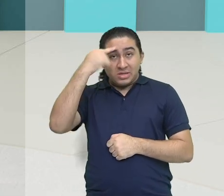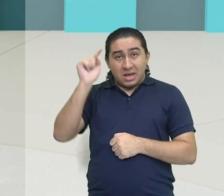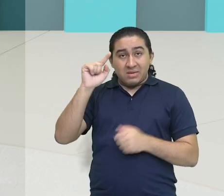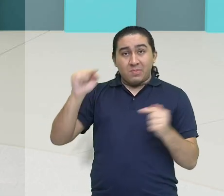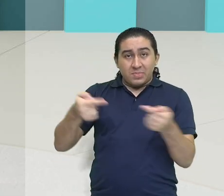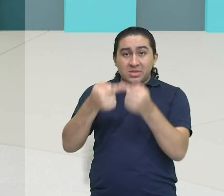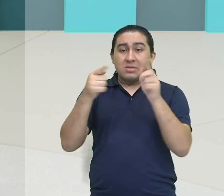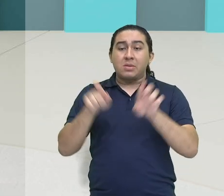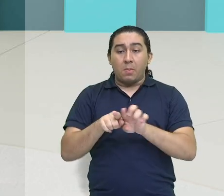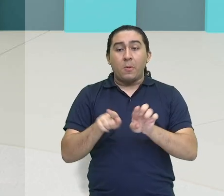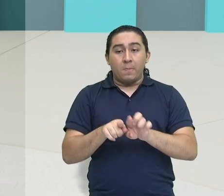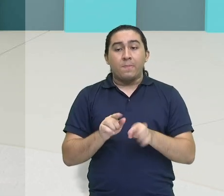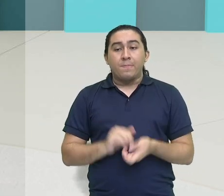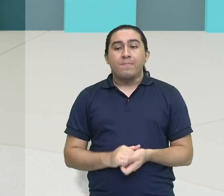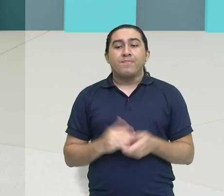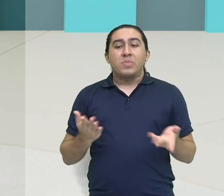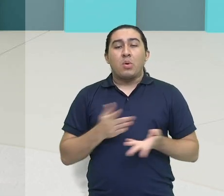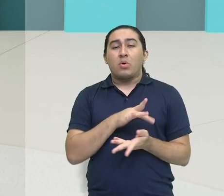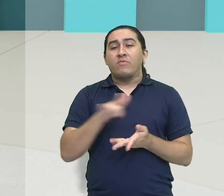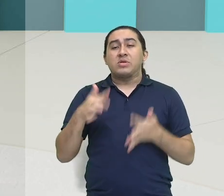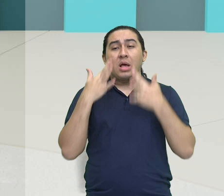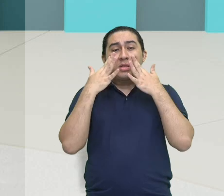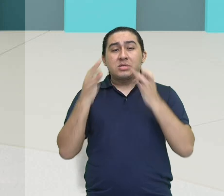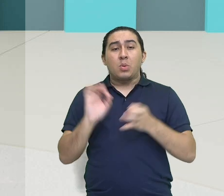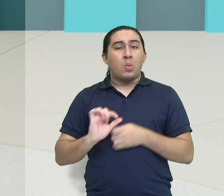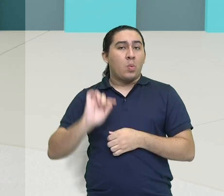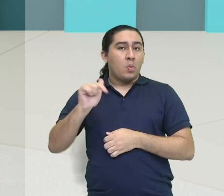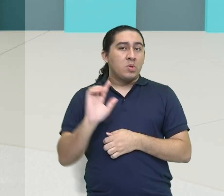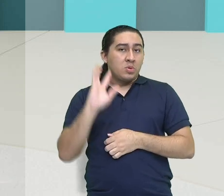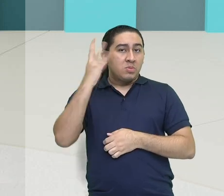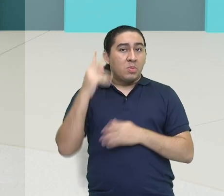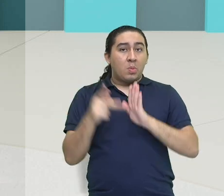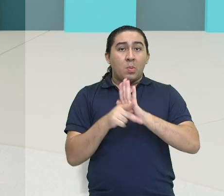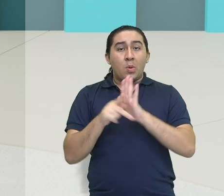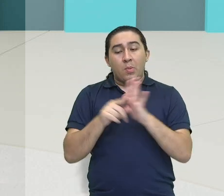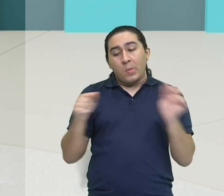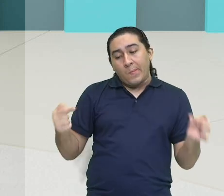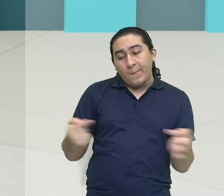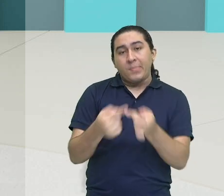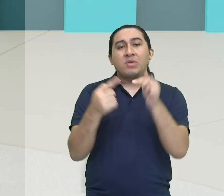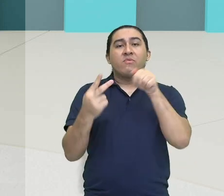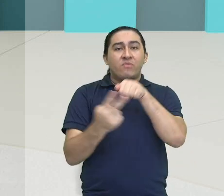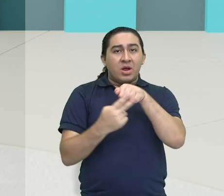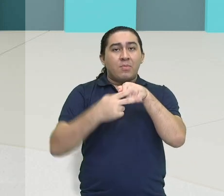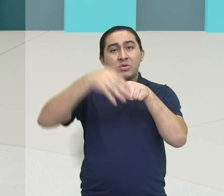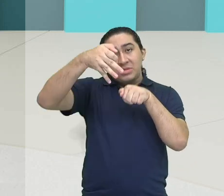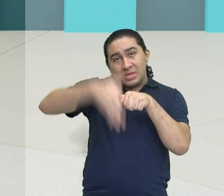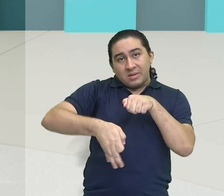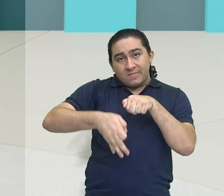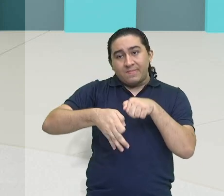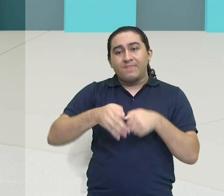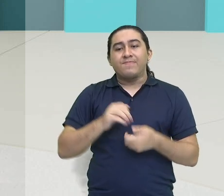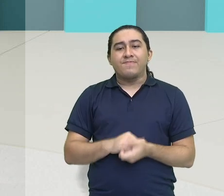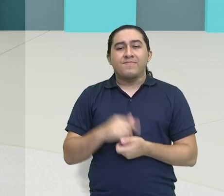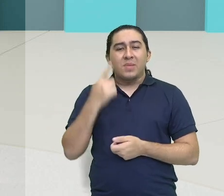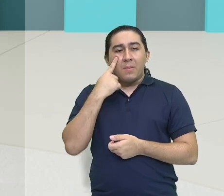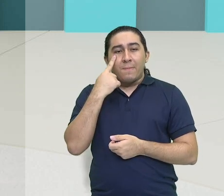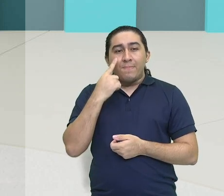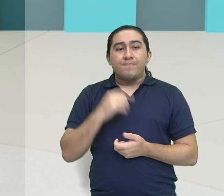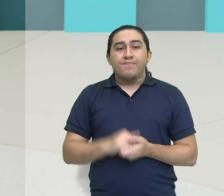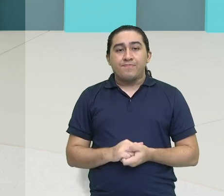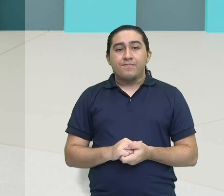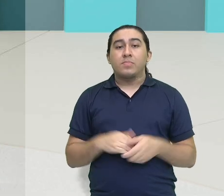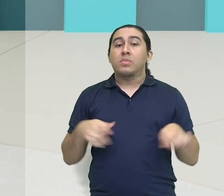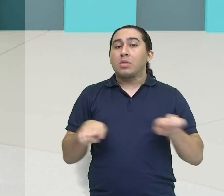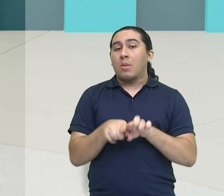tá bom? Agora eu quero que vocês acompanhem outra situação para que o verbo seja verbo. Veja aí.